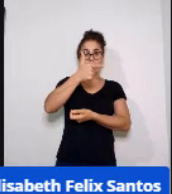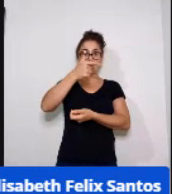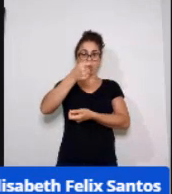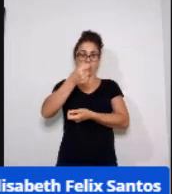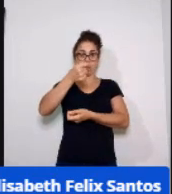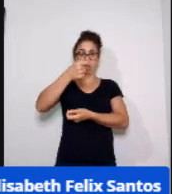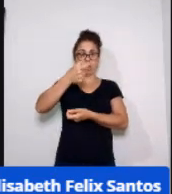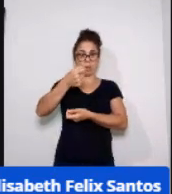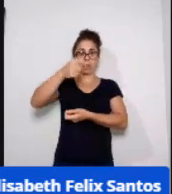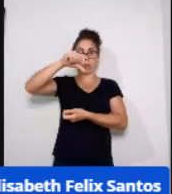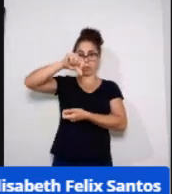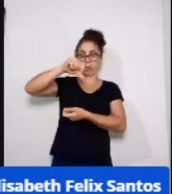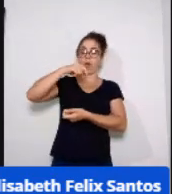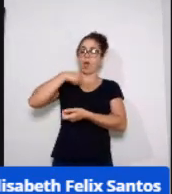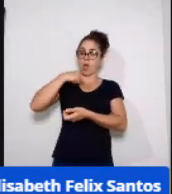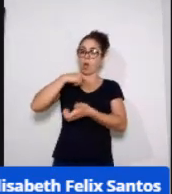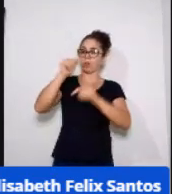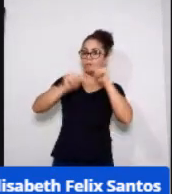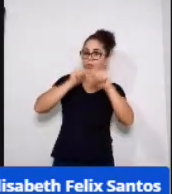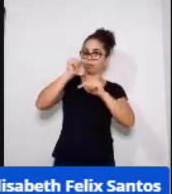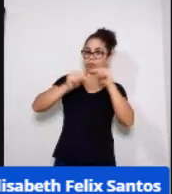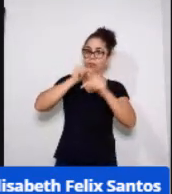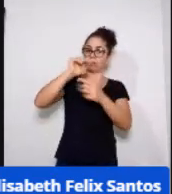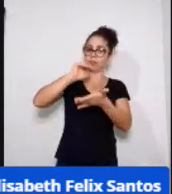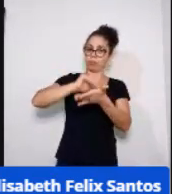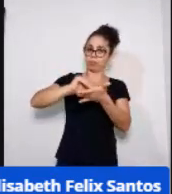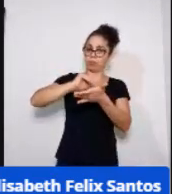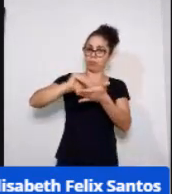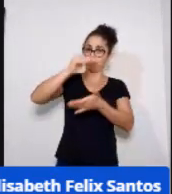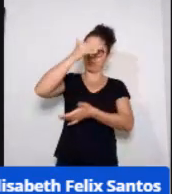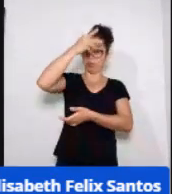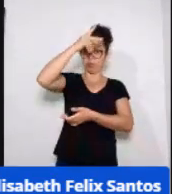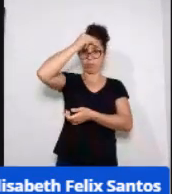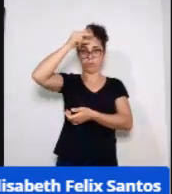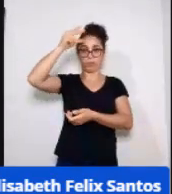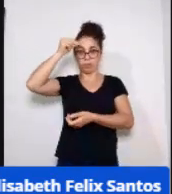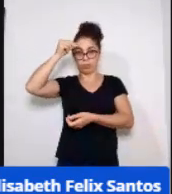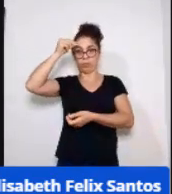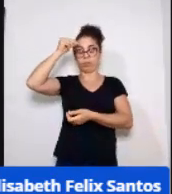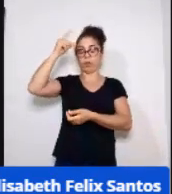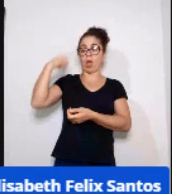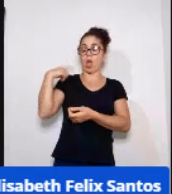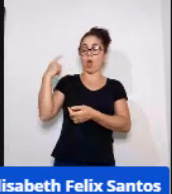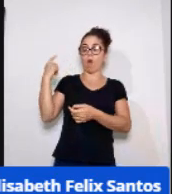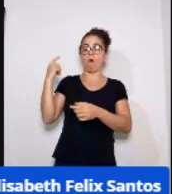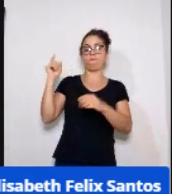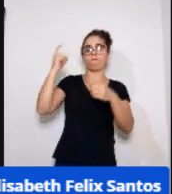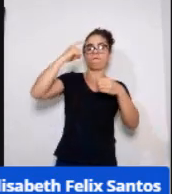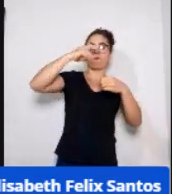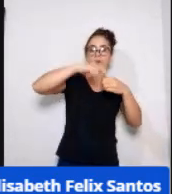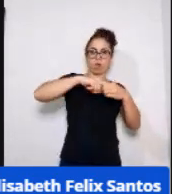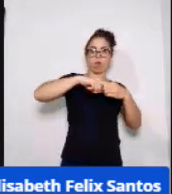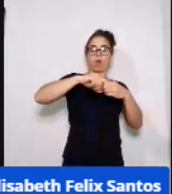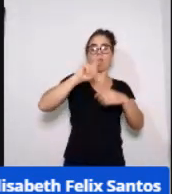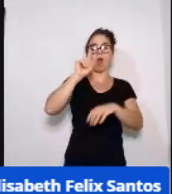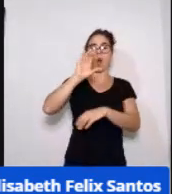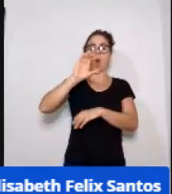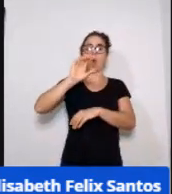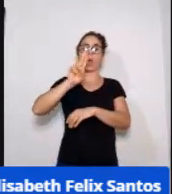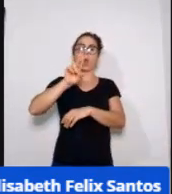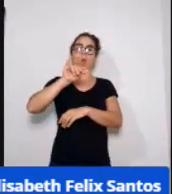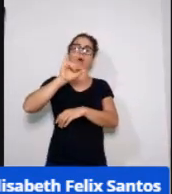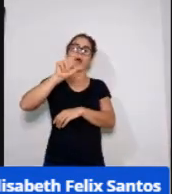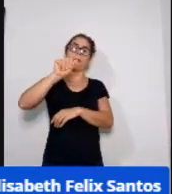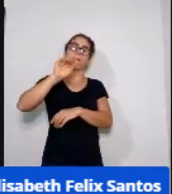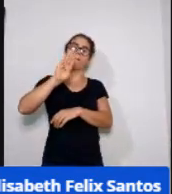estou no município e eu voltei de Cuiabá, desempregada, e uma amiga da